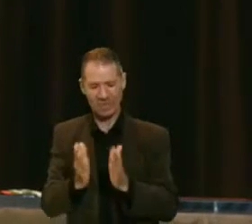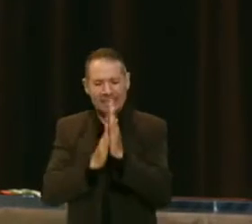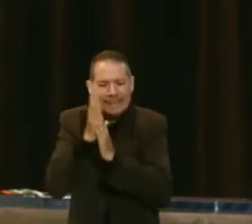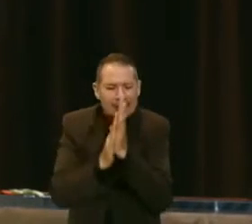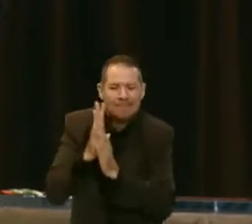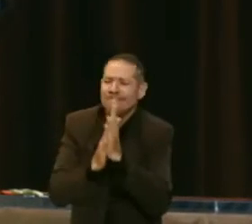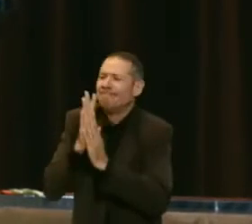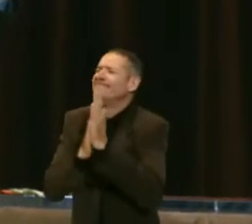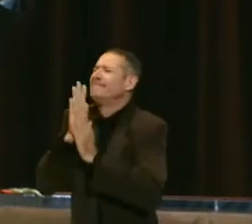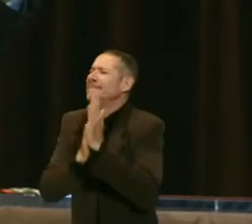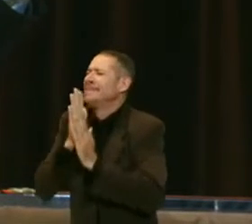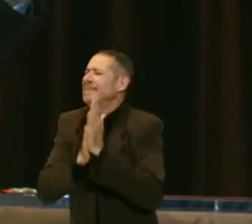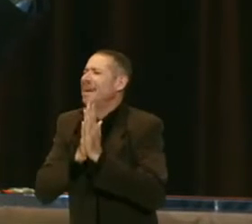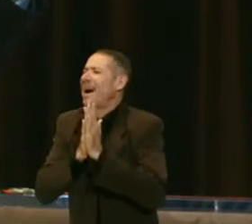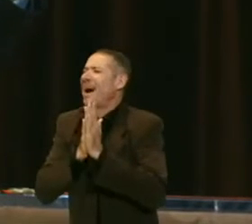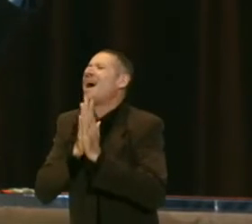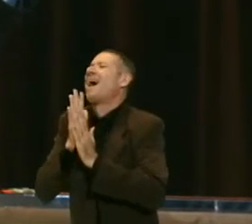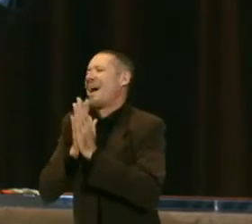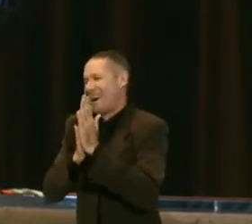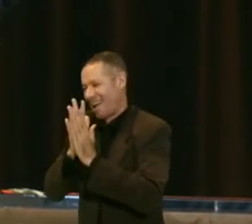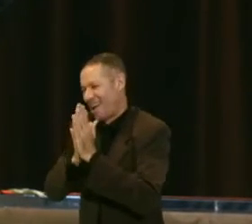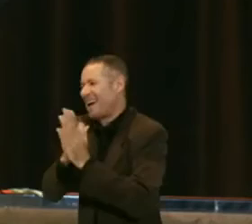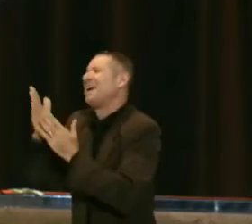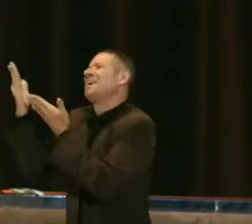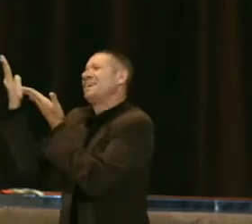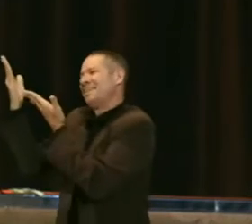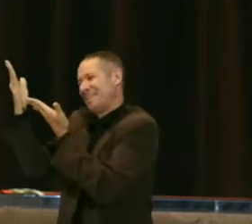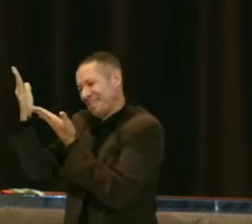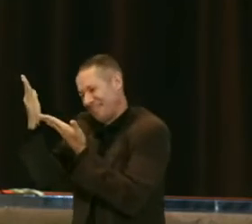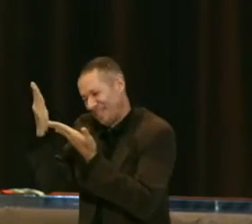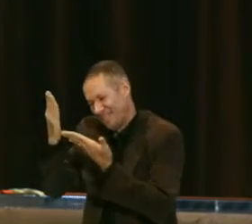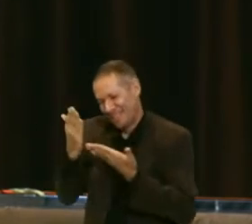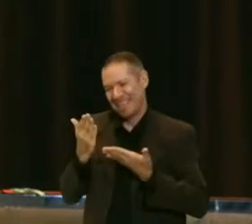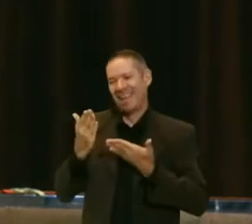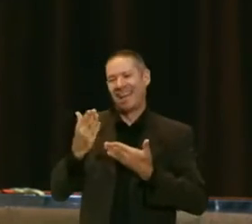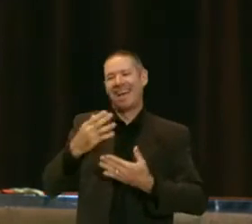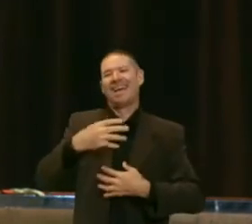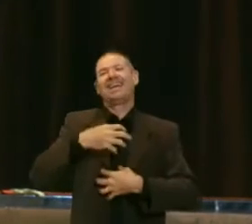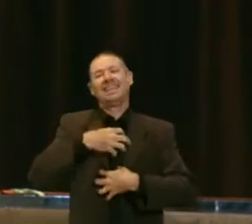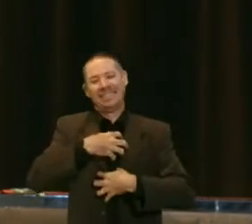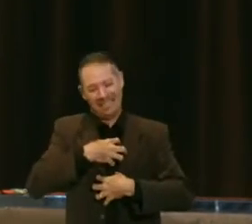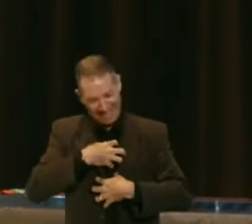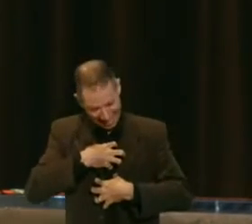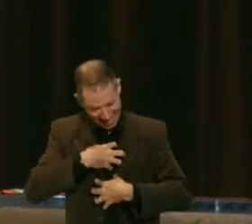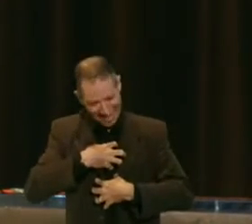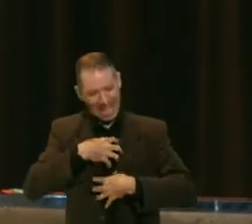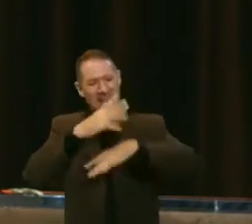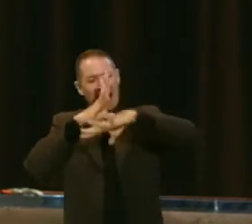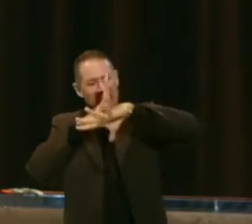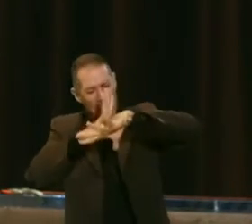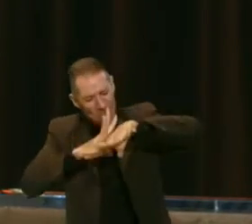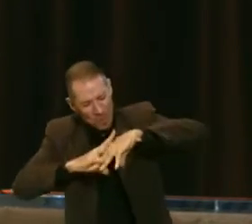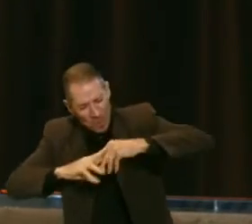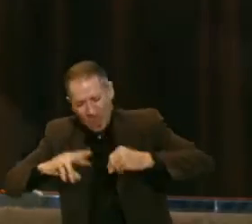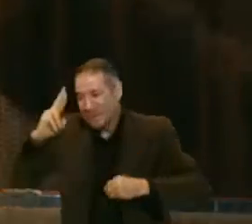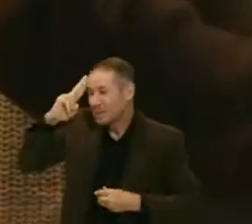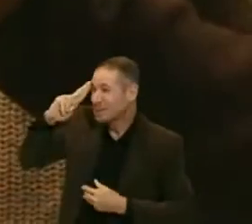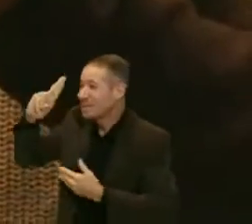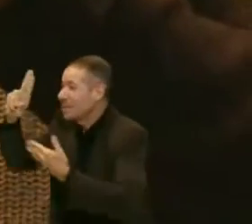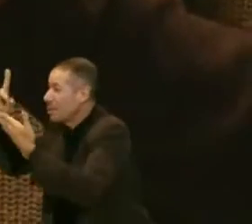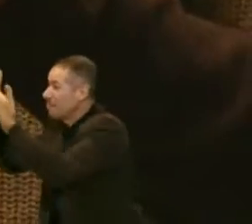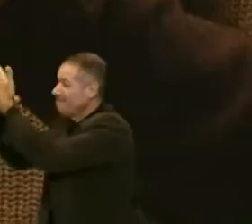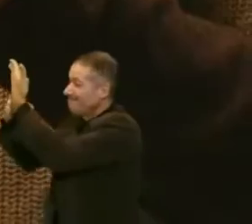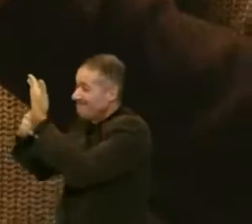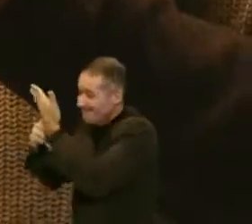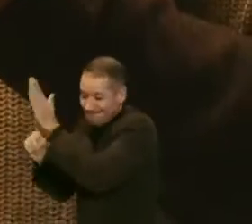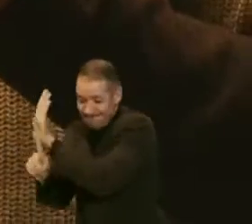ansiamos simplesmente pela visitação de Deus. Que a cura do Senhor se manifeste neste